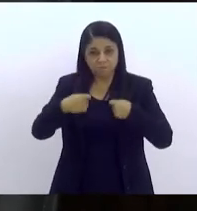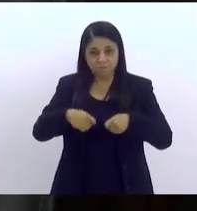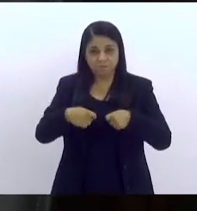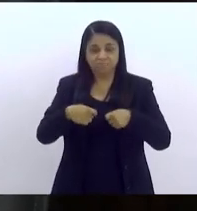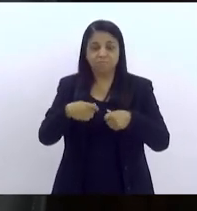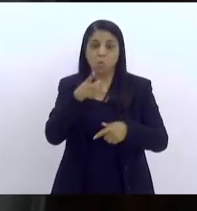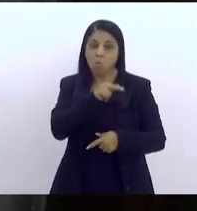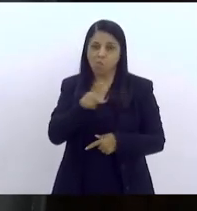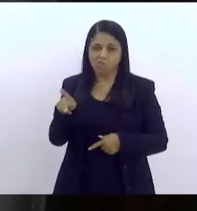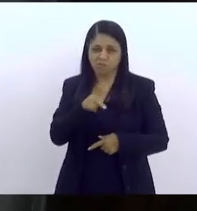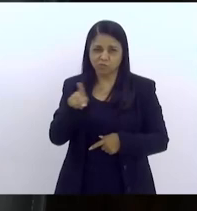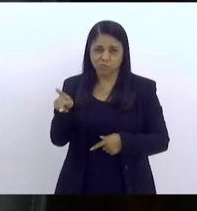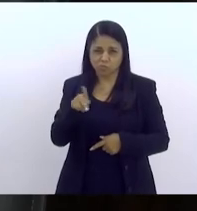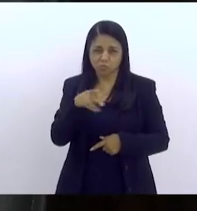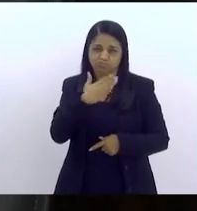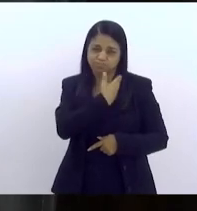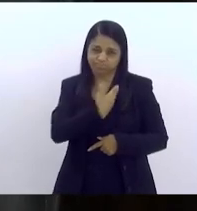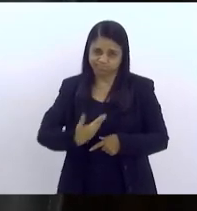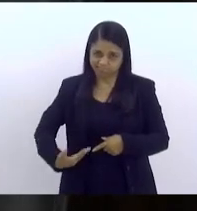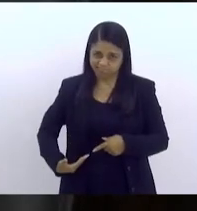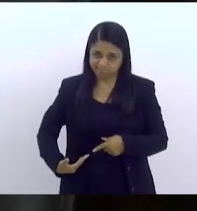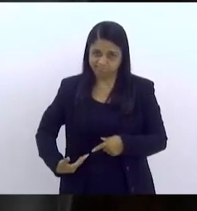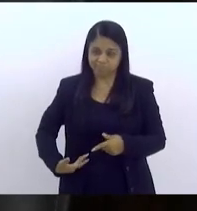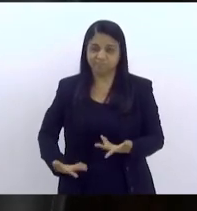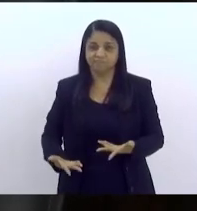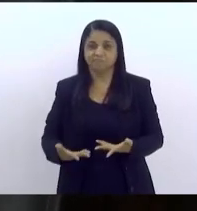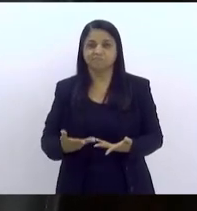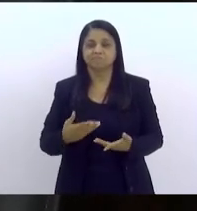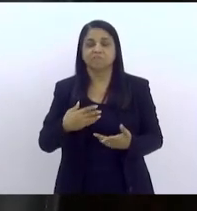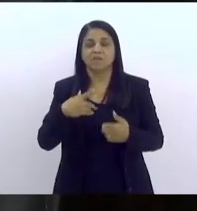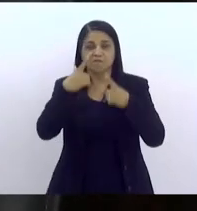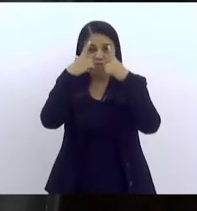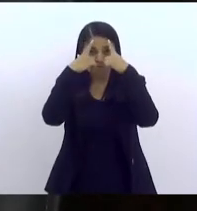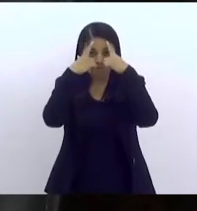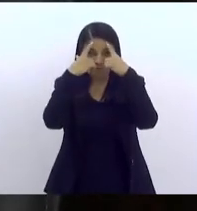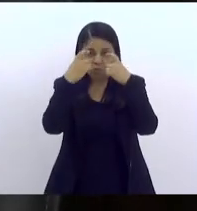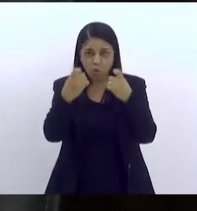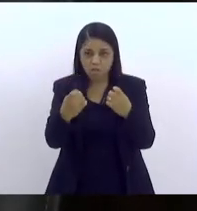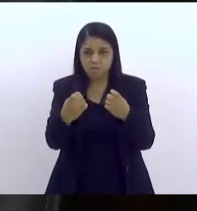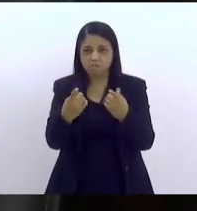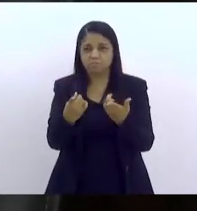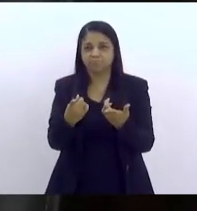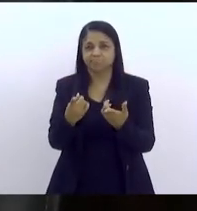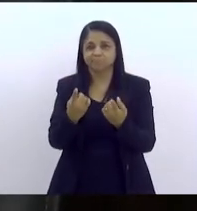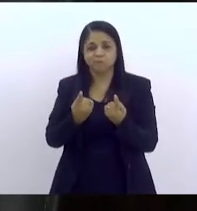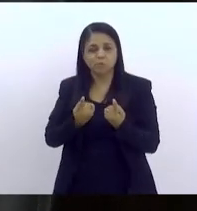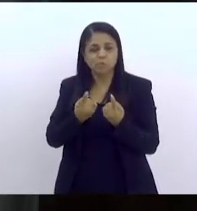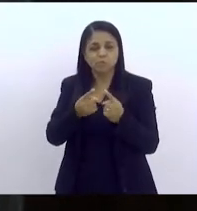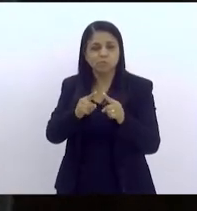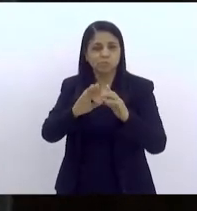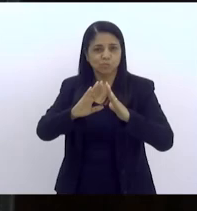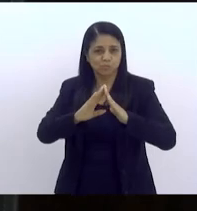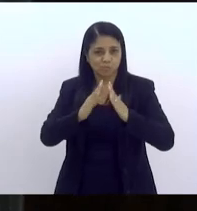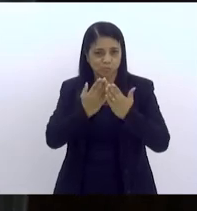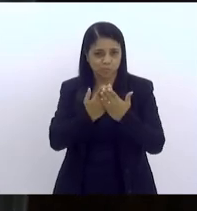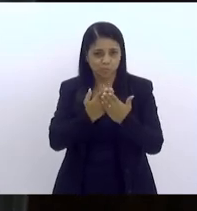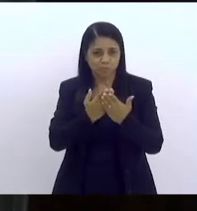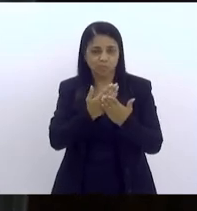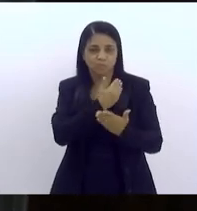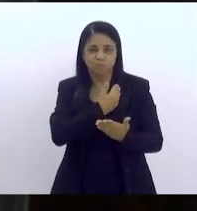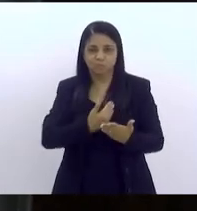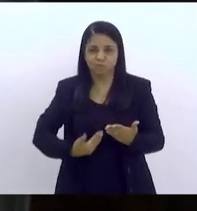da rede pública falando da violência contra as escolas públicas